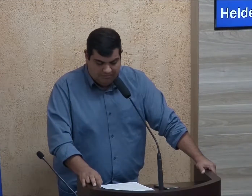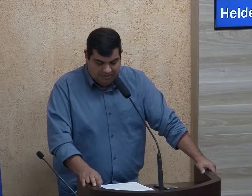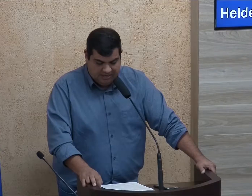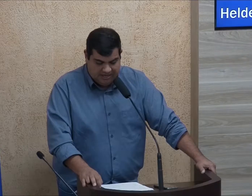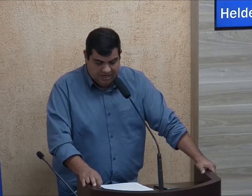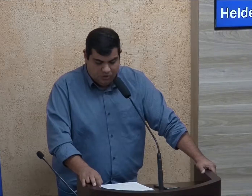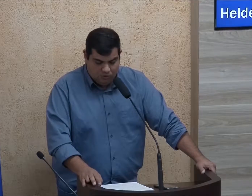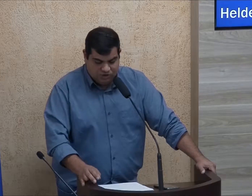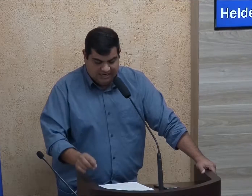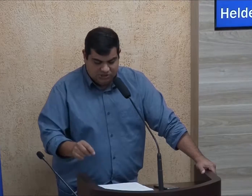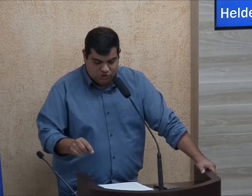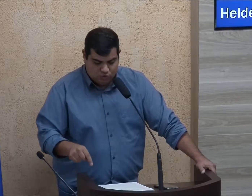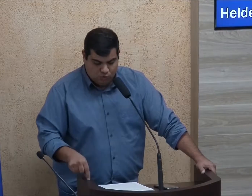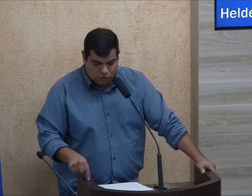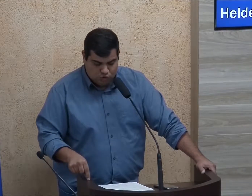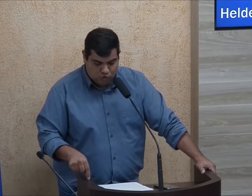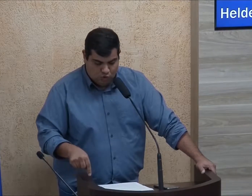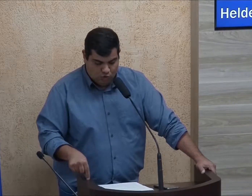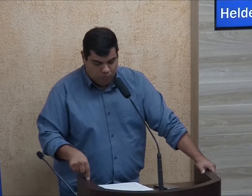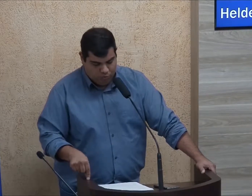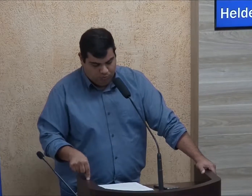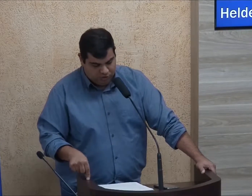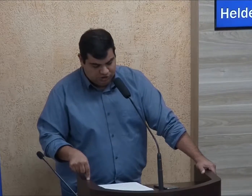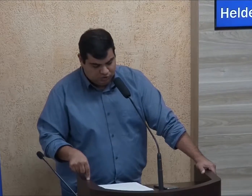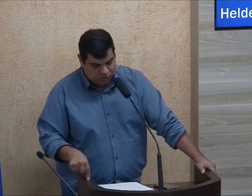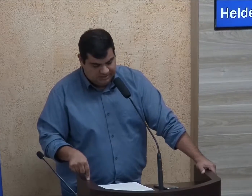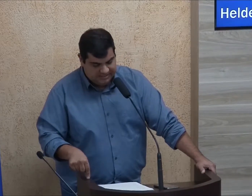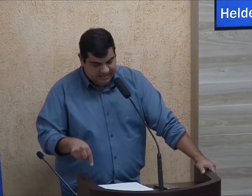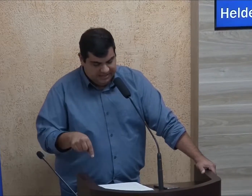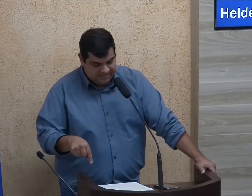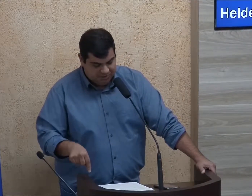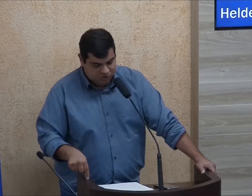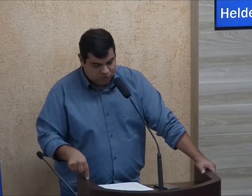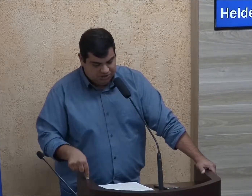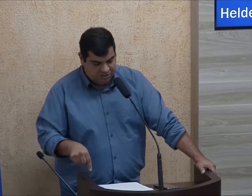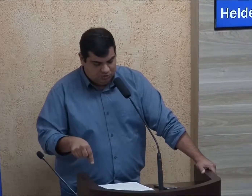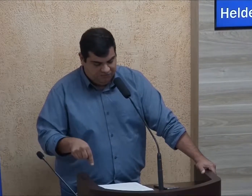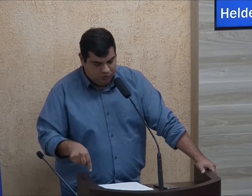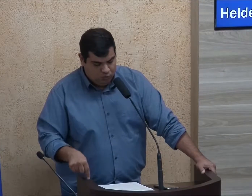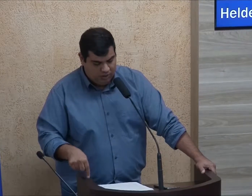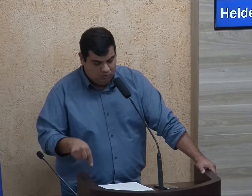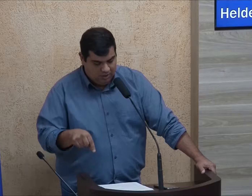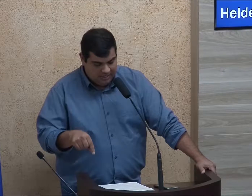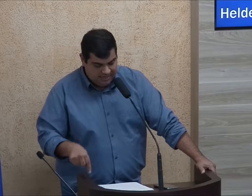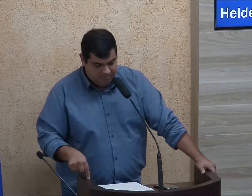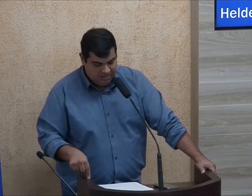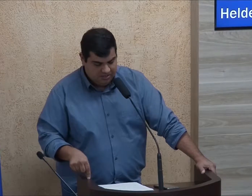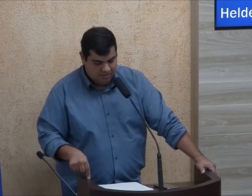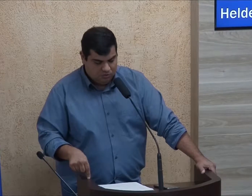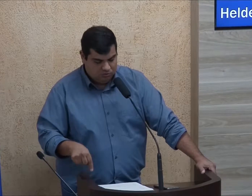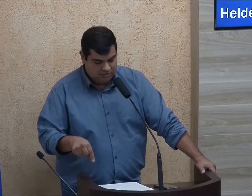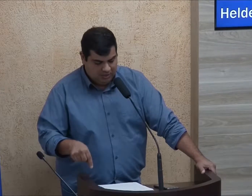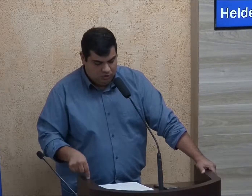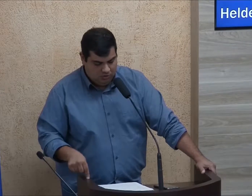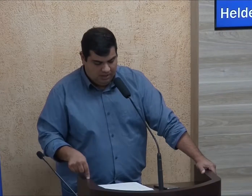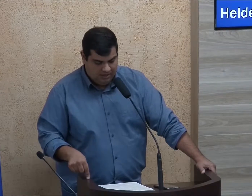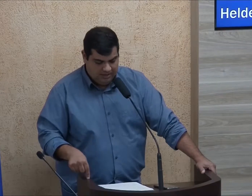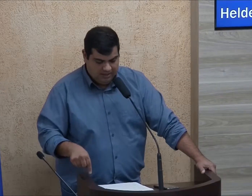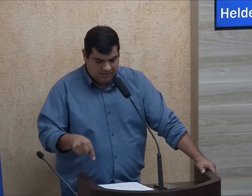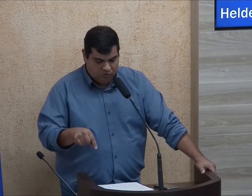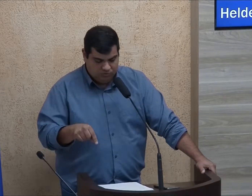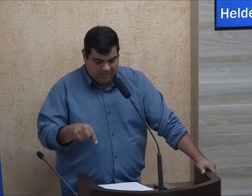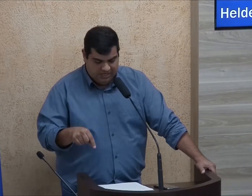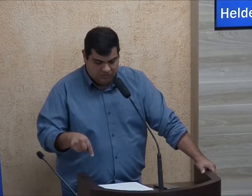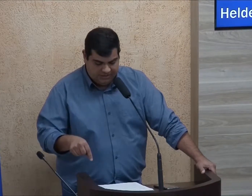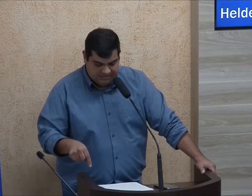decoro parlamentar usar discurso ou proposições, expressões que configuram crime contra a honra,